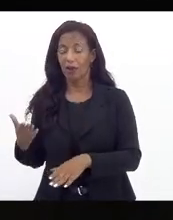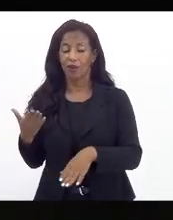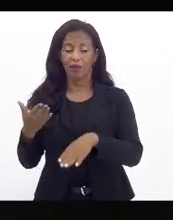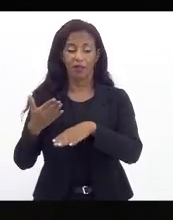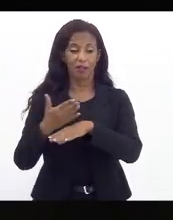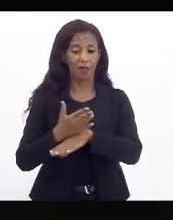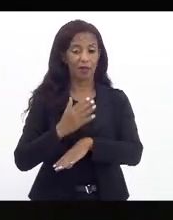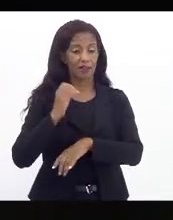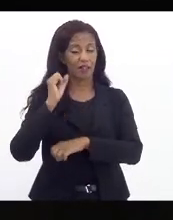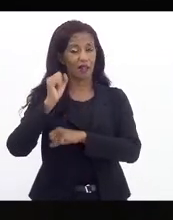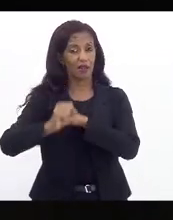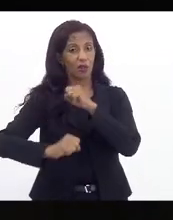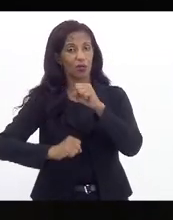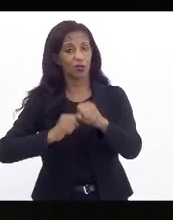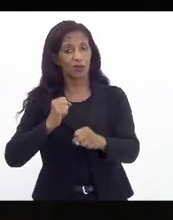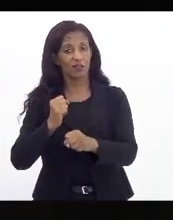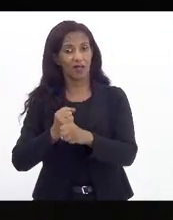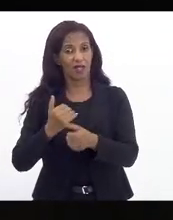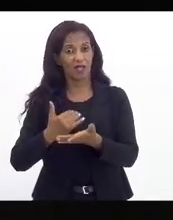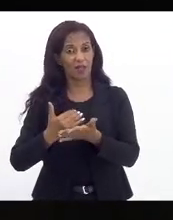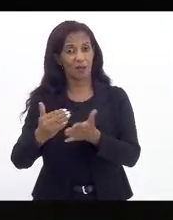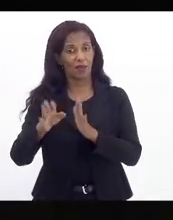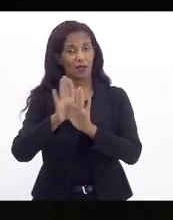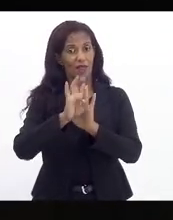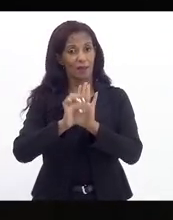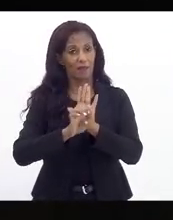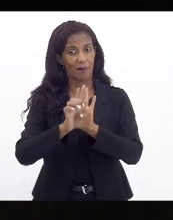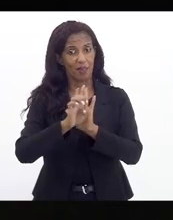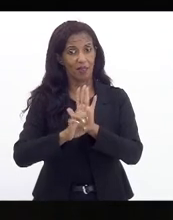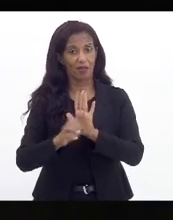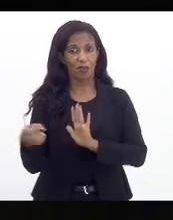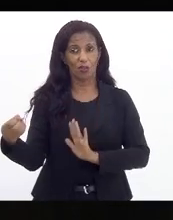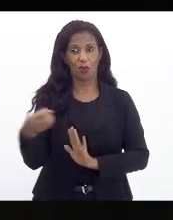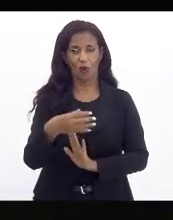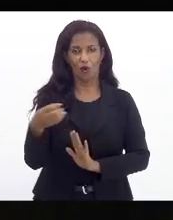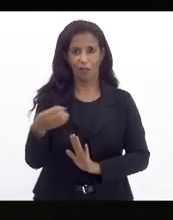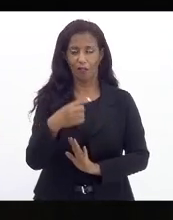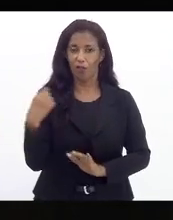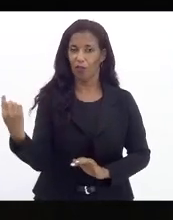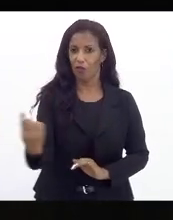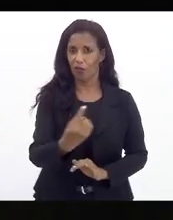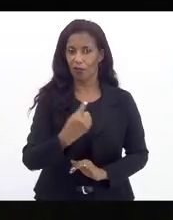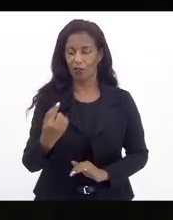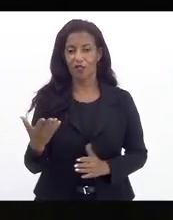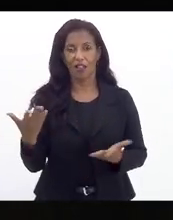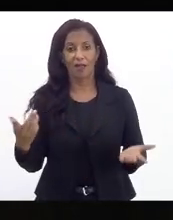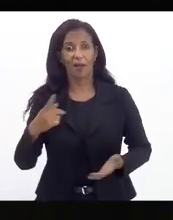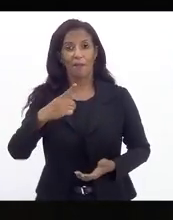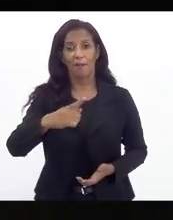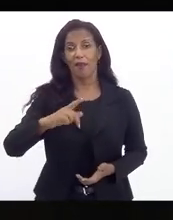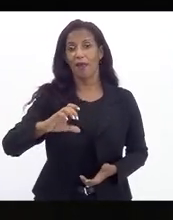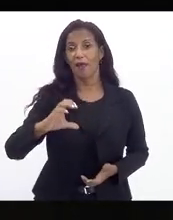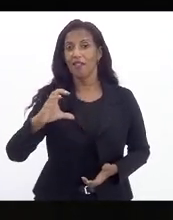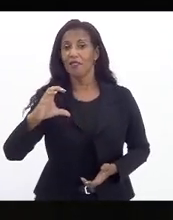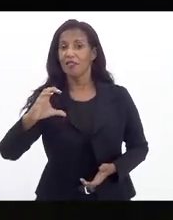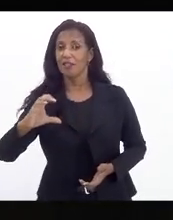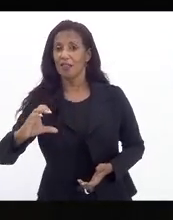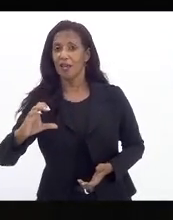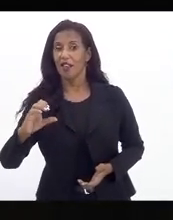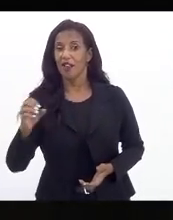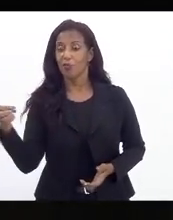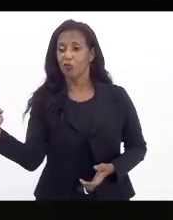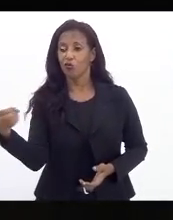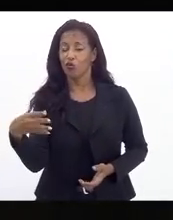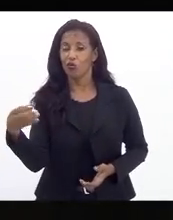partir da emenda constitucional Nossa, tá? Aí é o PLC, que é para os novos